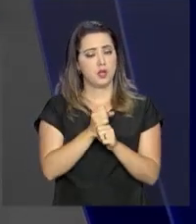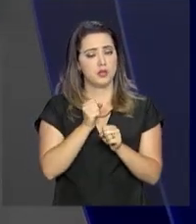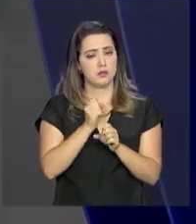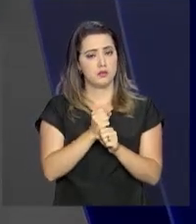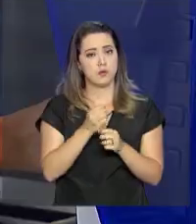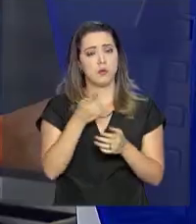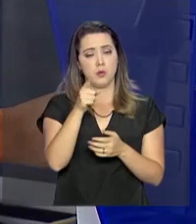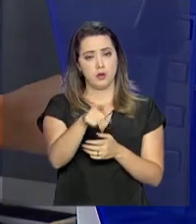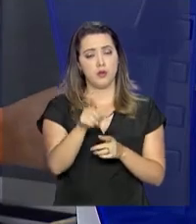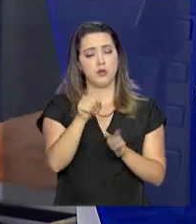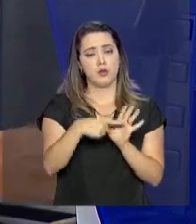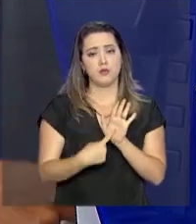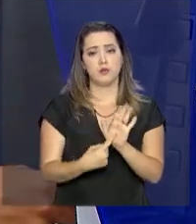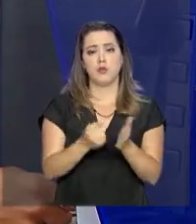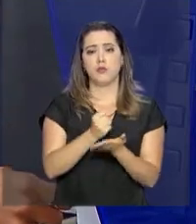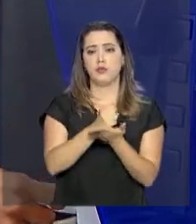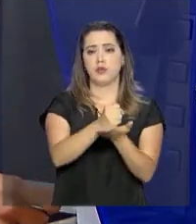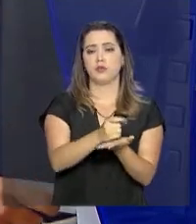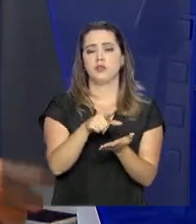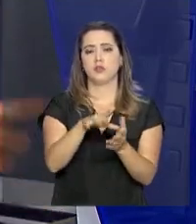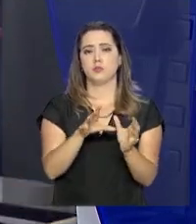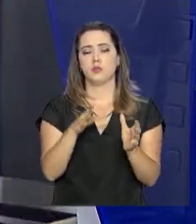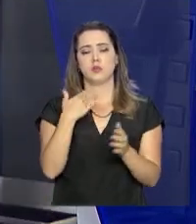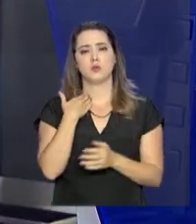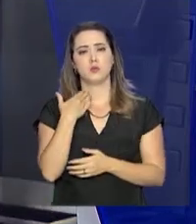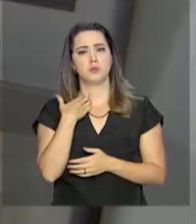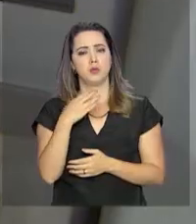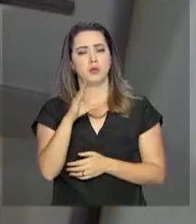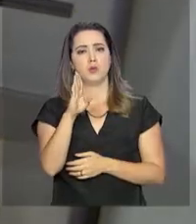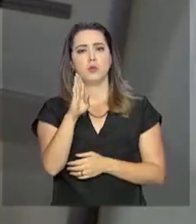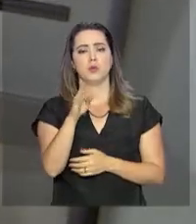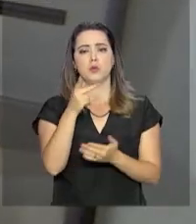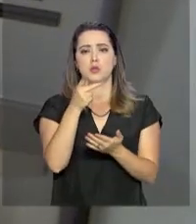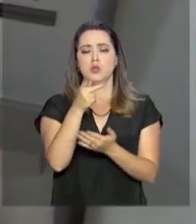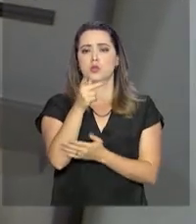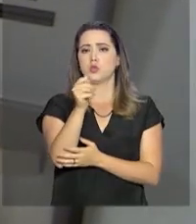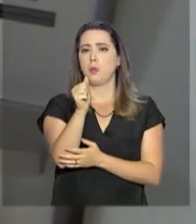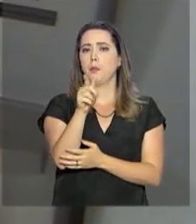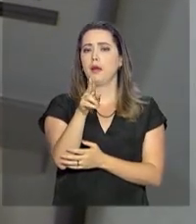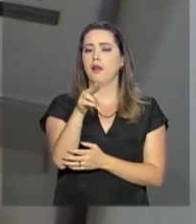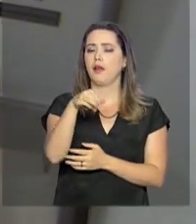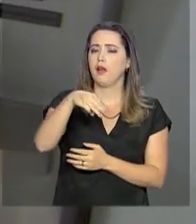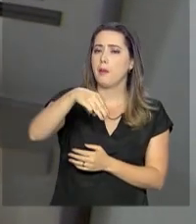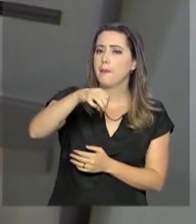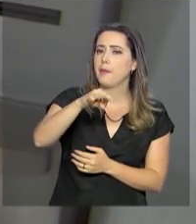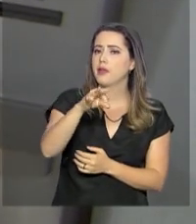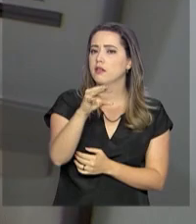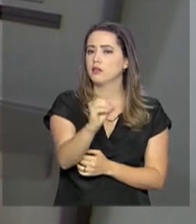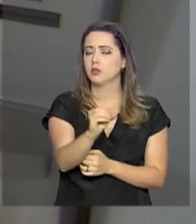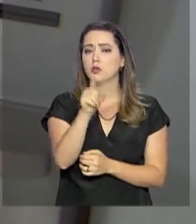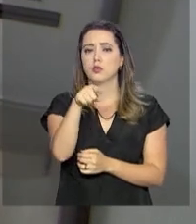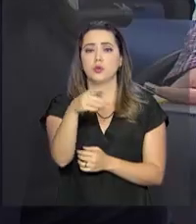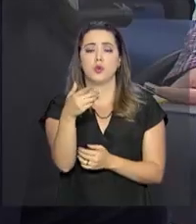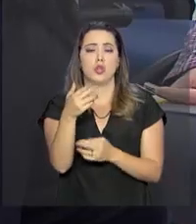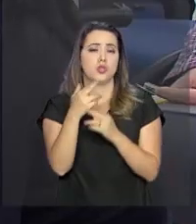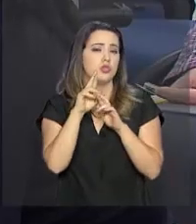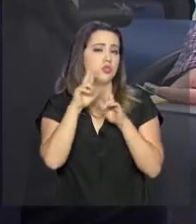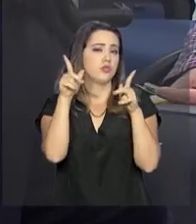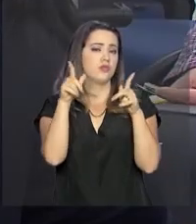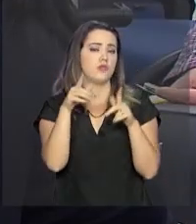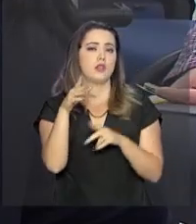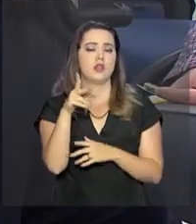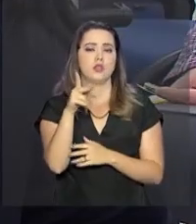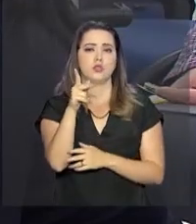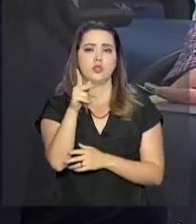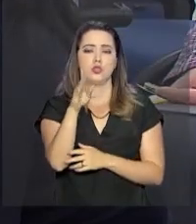oferecidas pelas chamadas instituições de pagamento reguladas pelo banco central mas não são bancos com